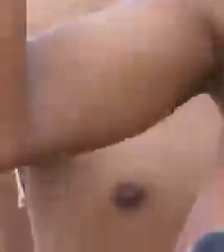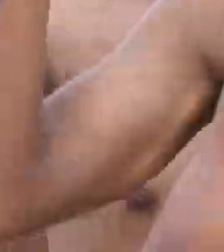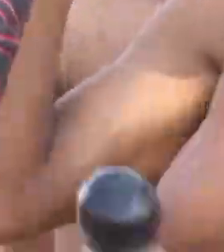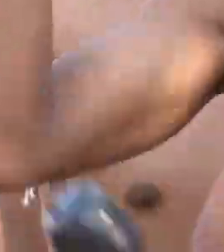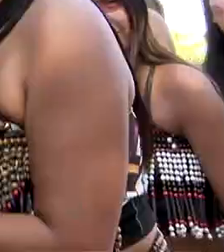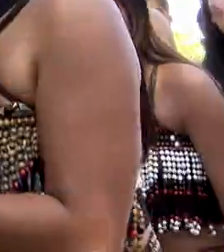Legenda